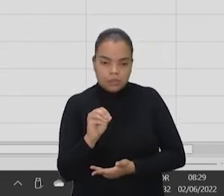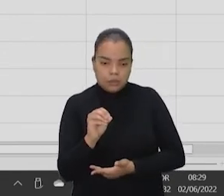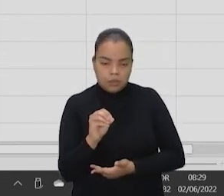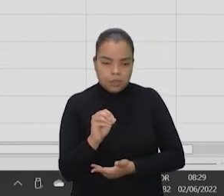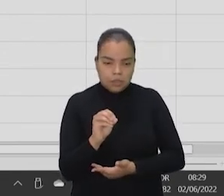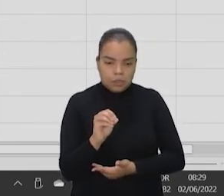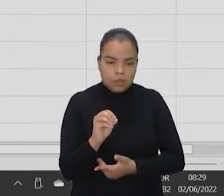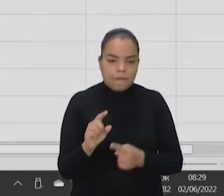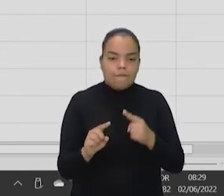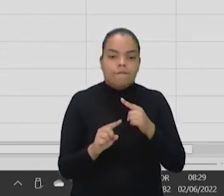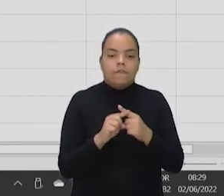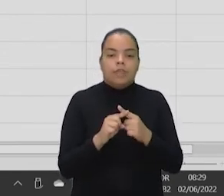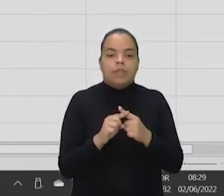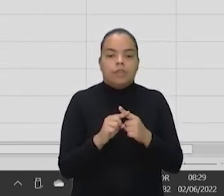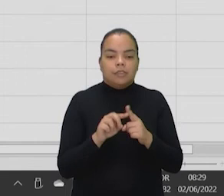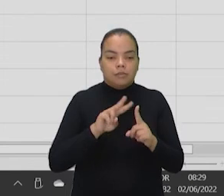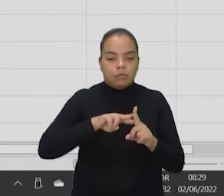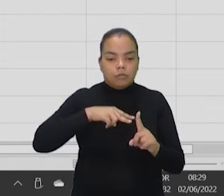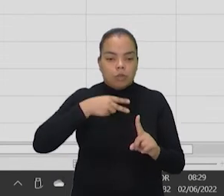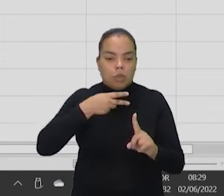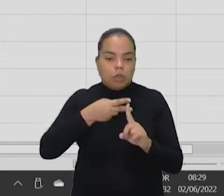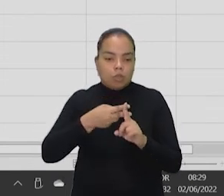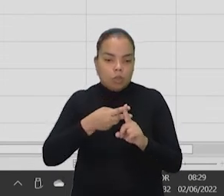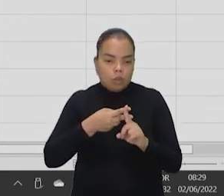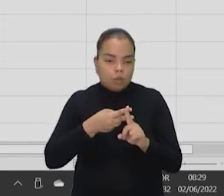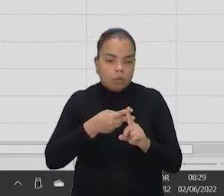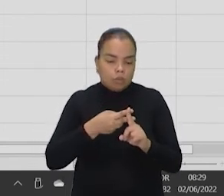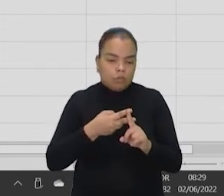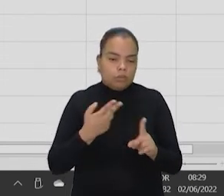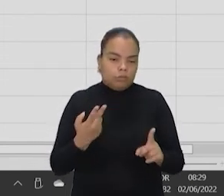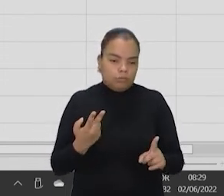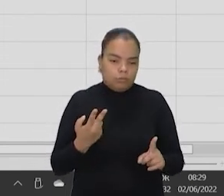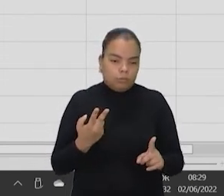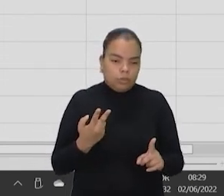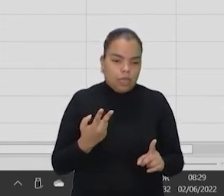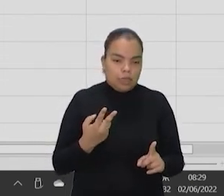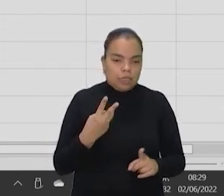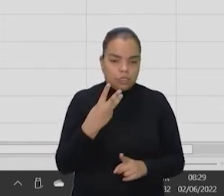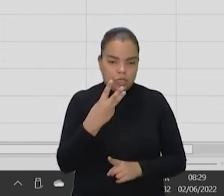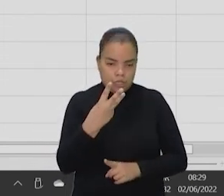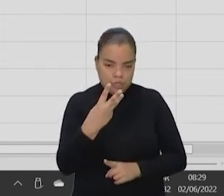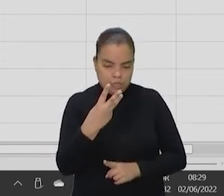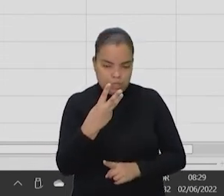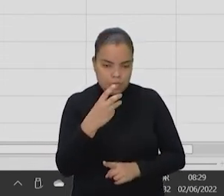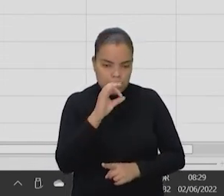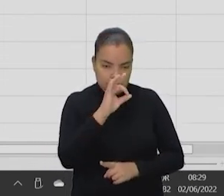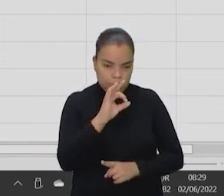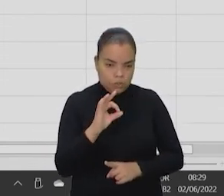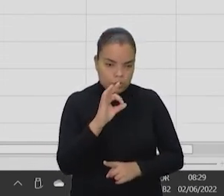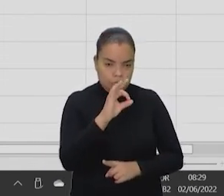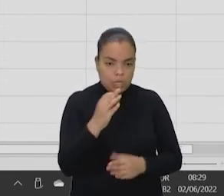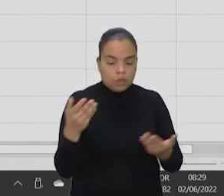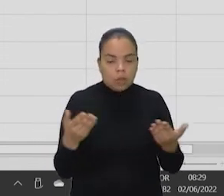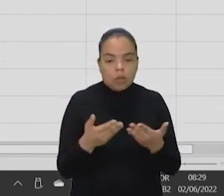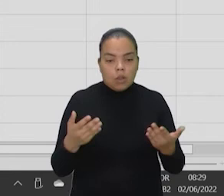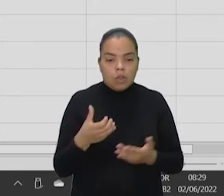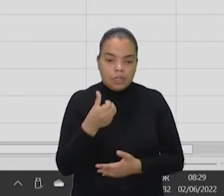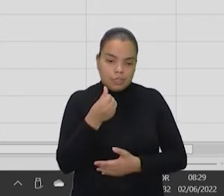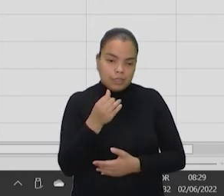a taxa dobrada. A taxa não era 3%, agora ela vai ficar no segundo mês 6%,